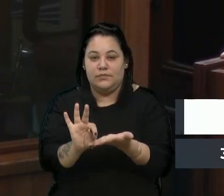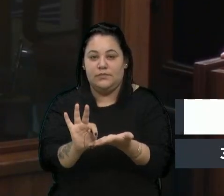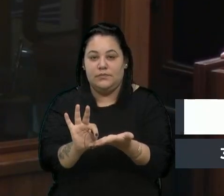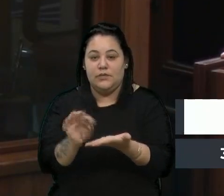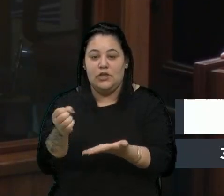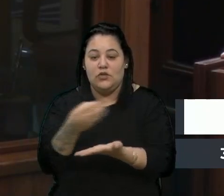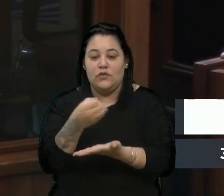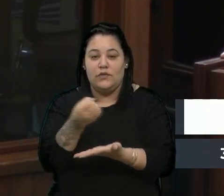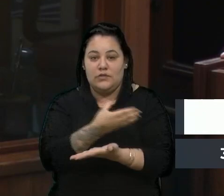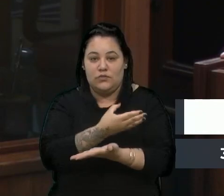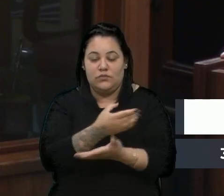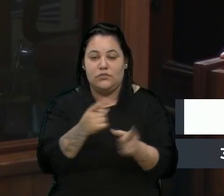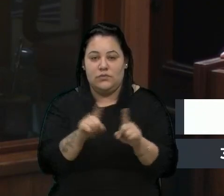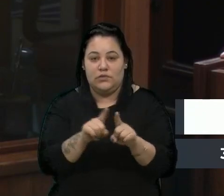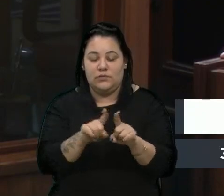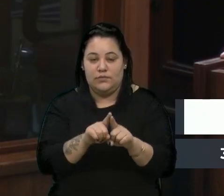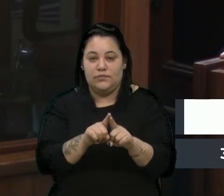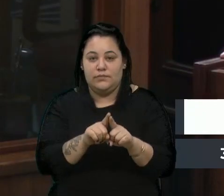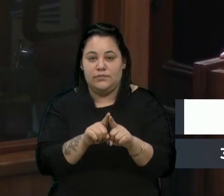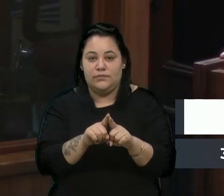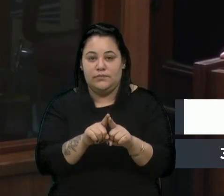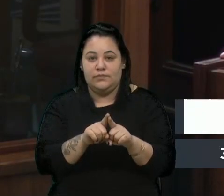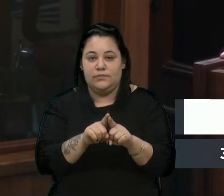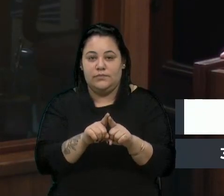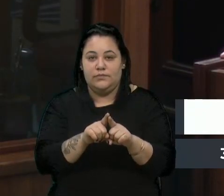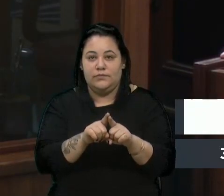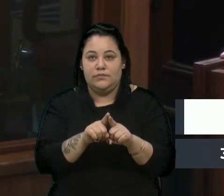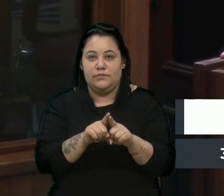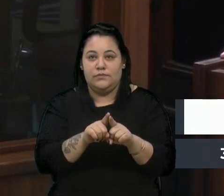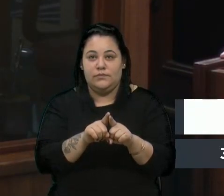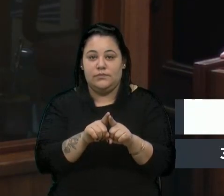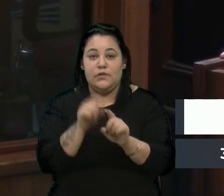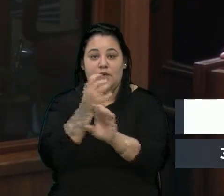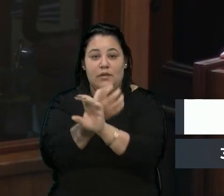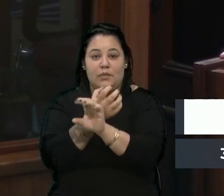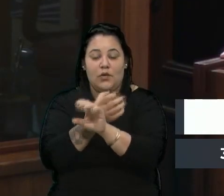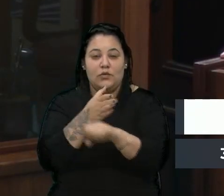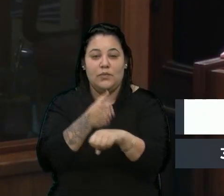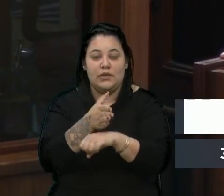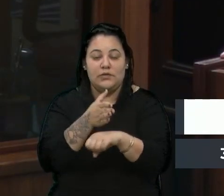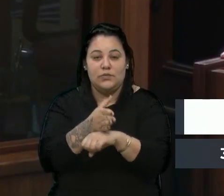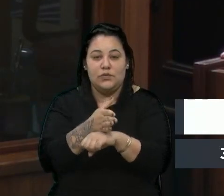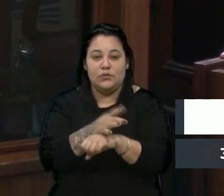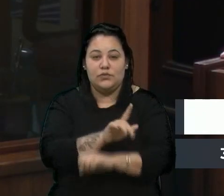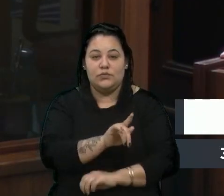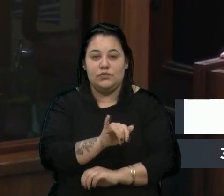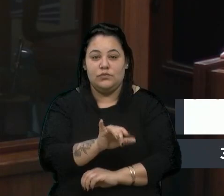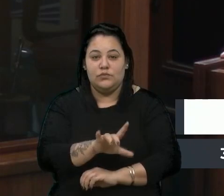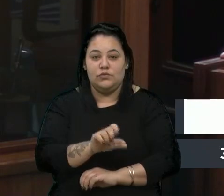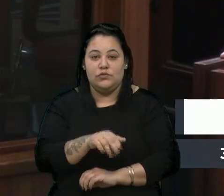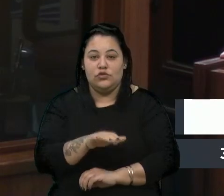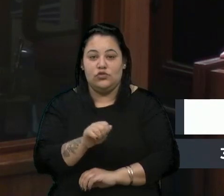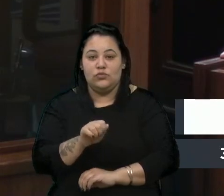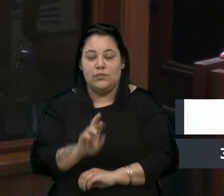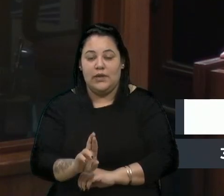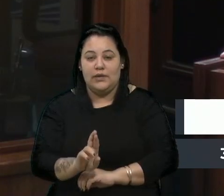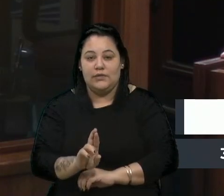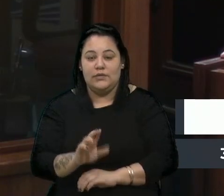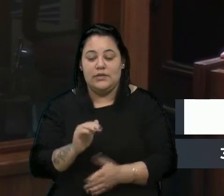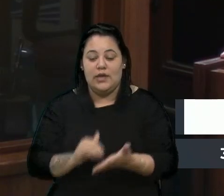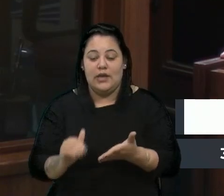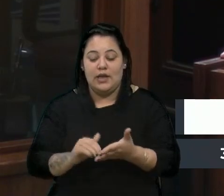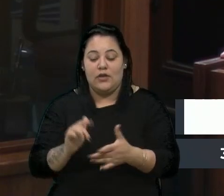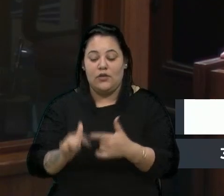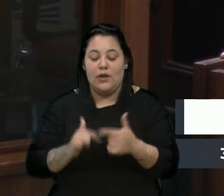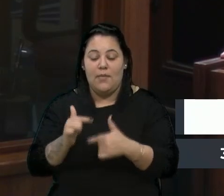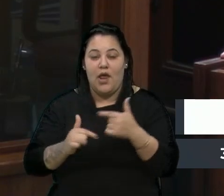Inovação, do qual, de forma remota, participou o senhor Gilmar Socella, que é secretário do Trabalho e